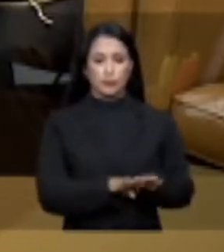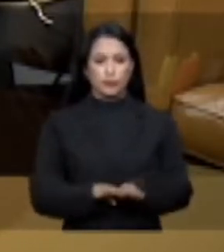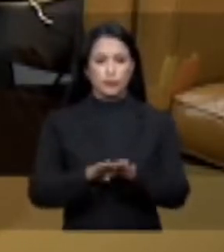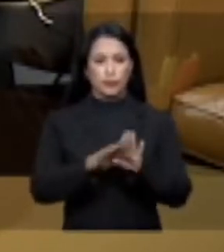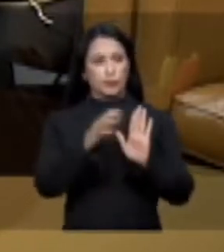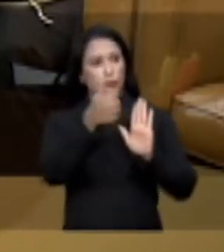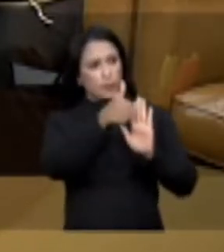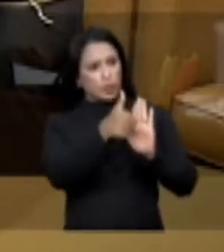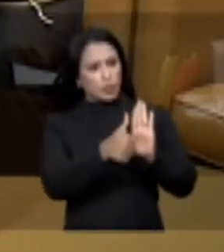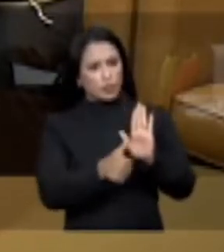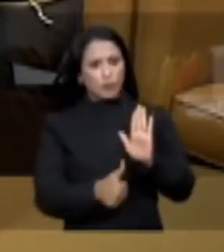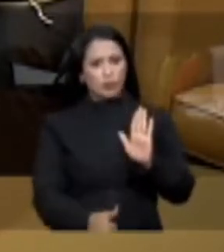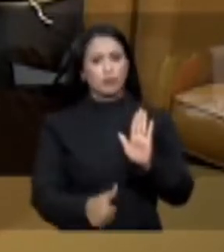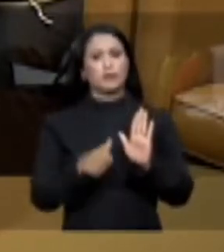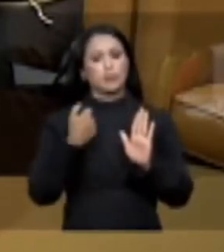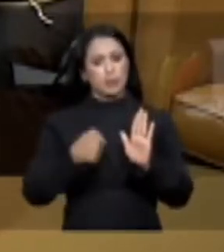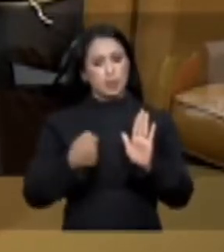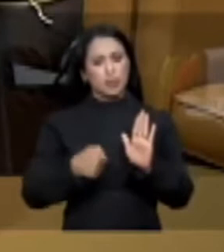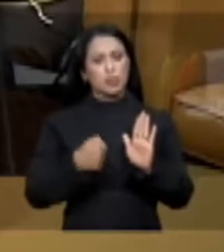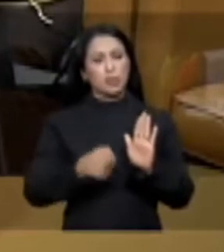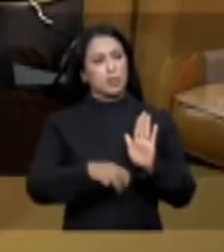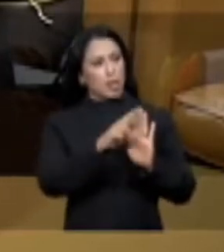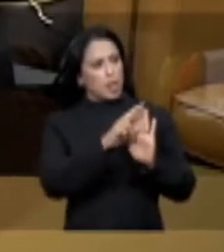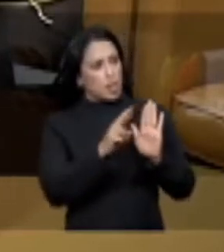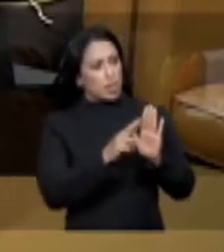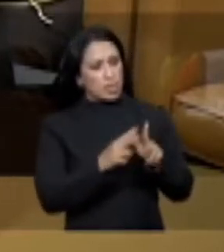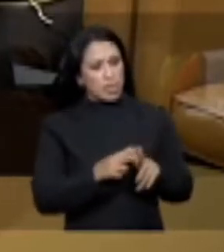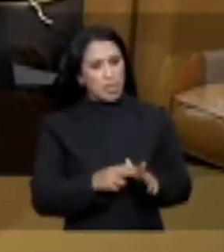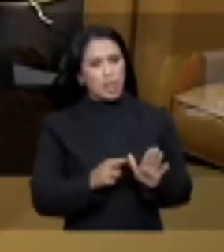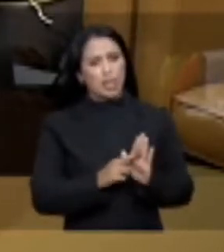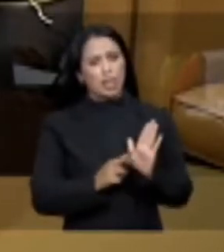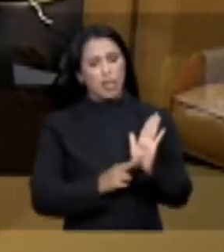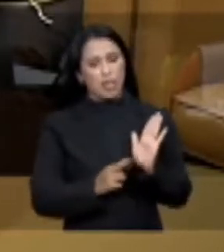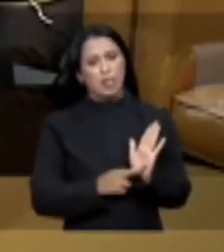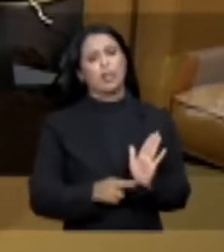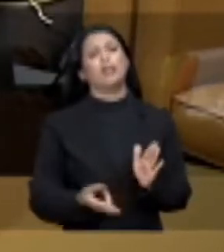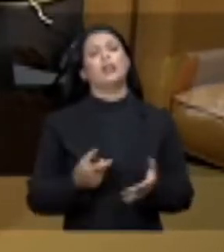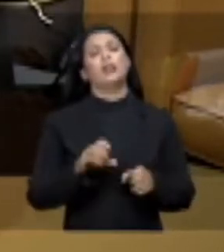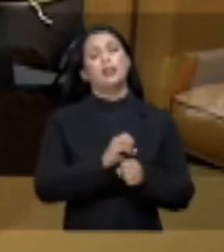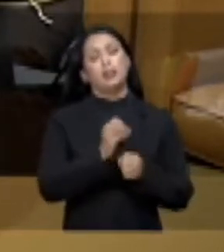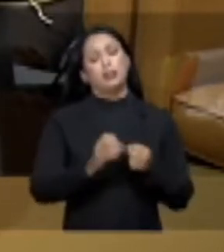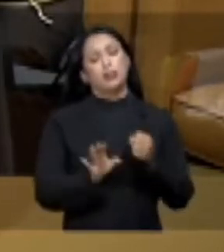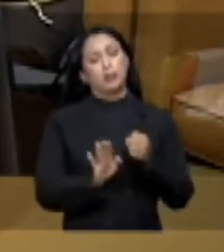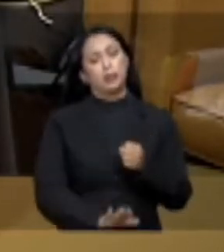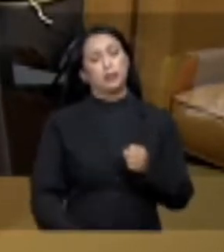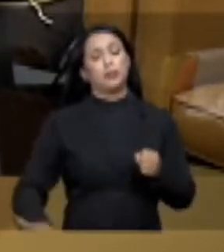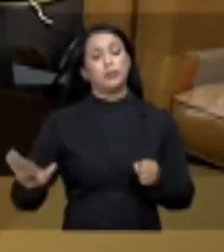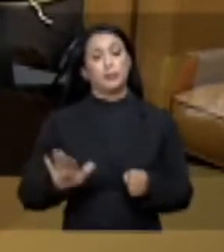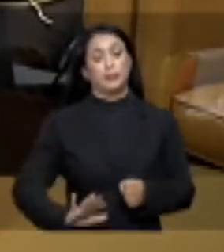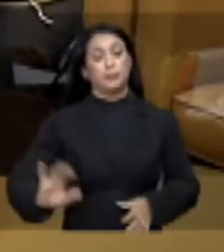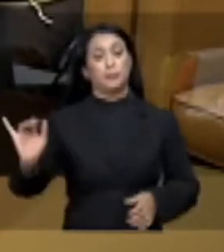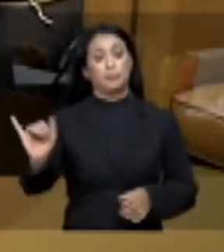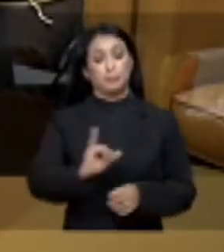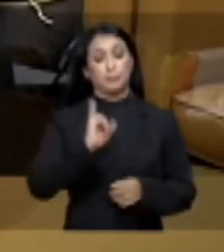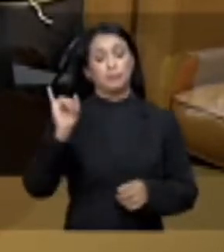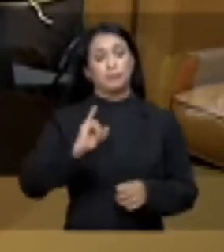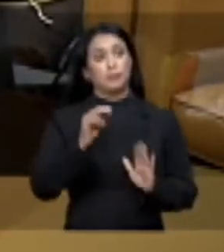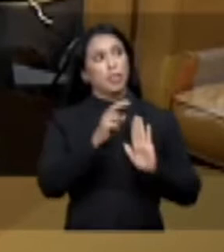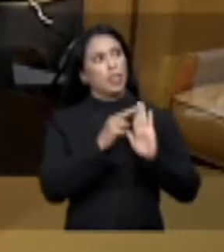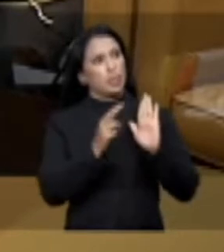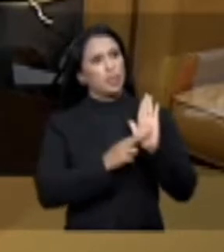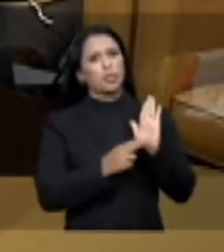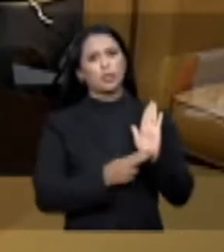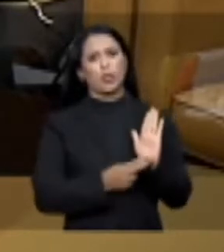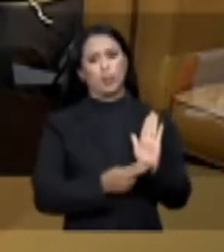de critérios de regulação e de fiscalização do setor de saneamento. É essencial haver clareza nas normas de